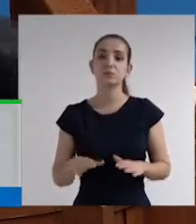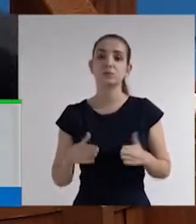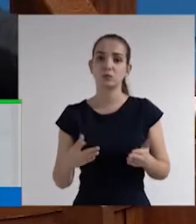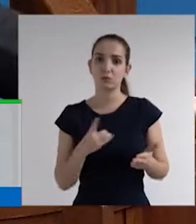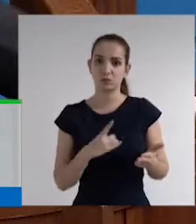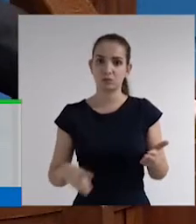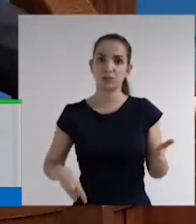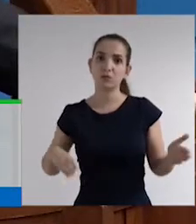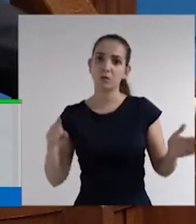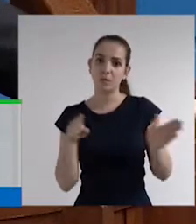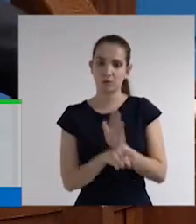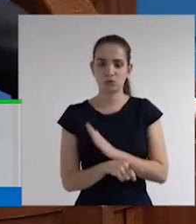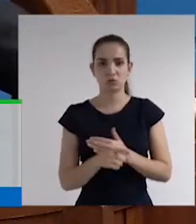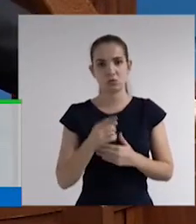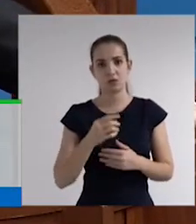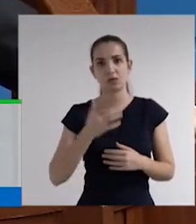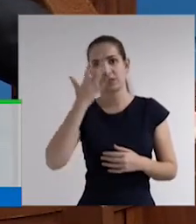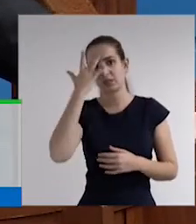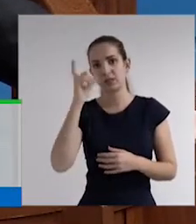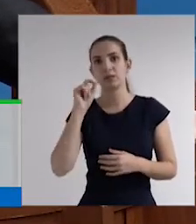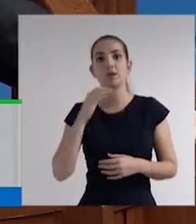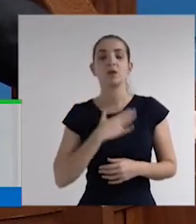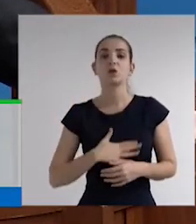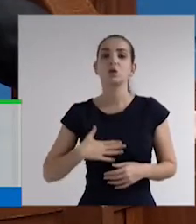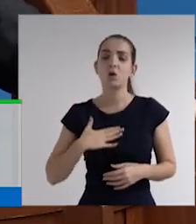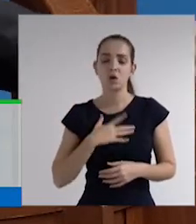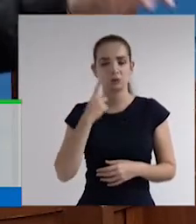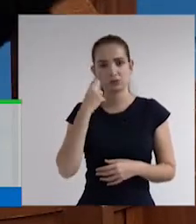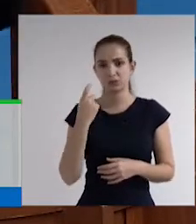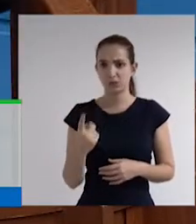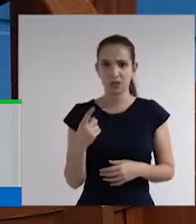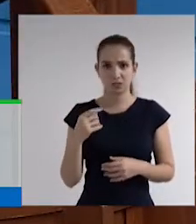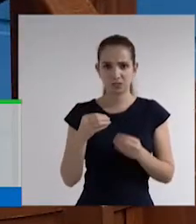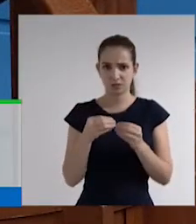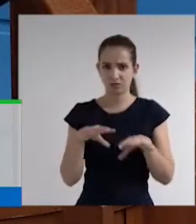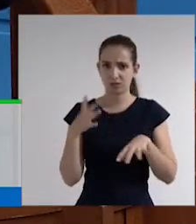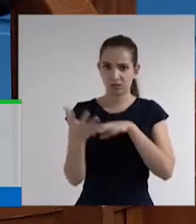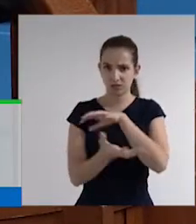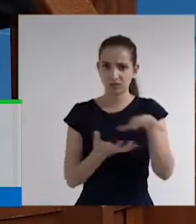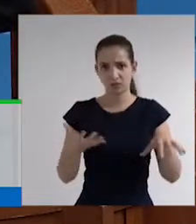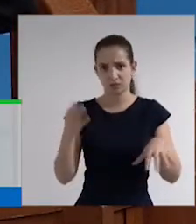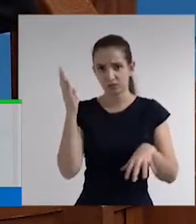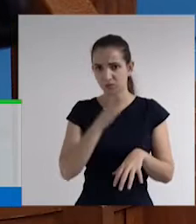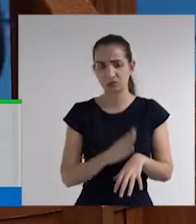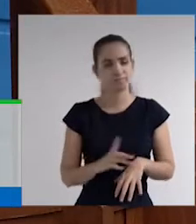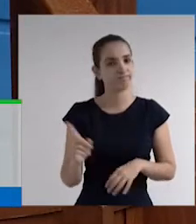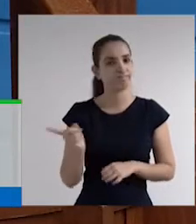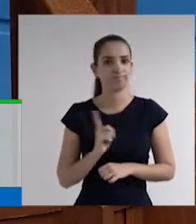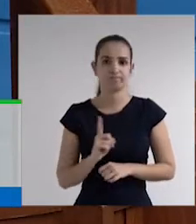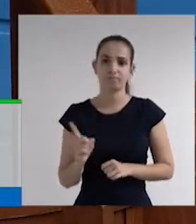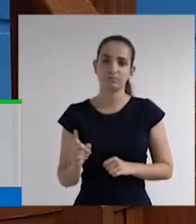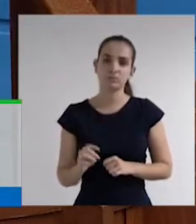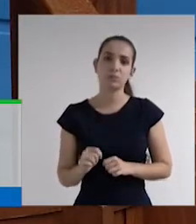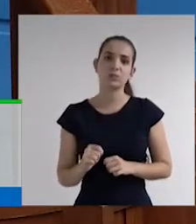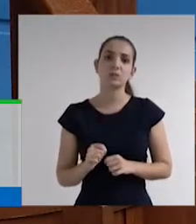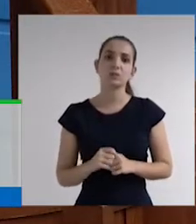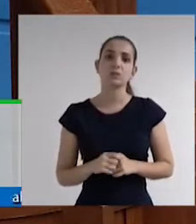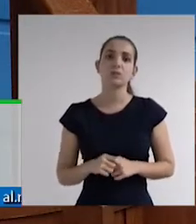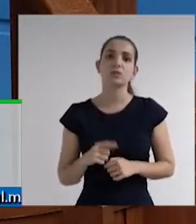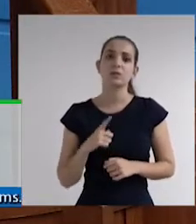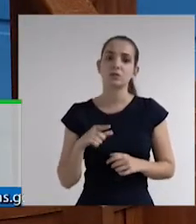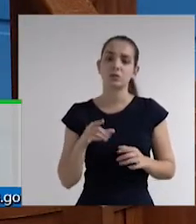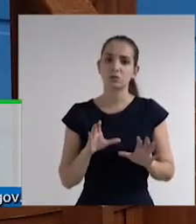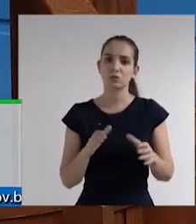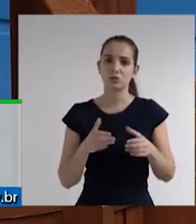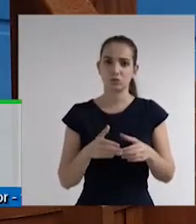perguntou a quem interessa essa crise, eu estou entendendo também que as pessoas não se atinaram. E aí, esse comitê de